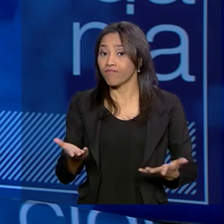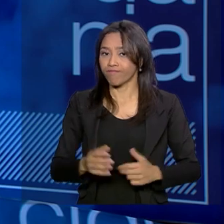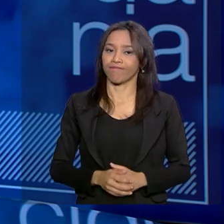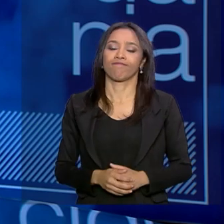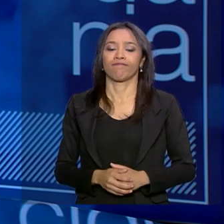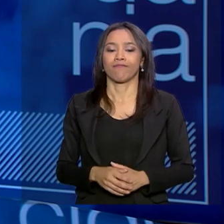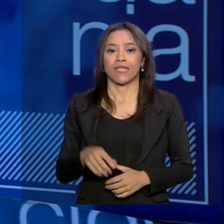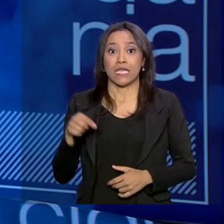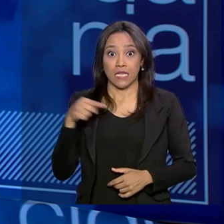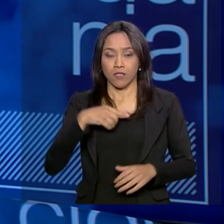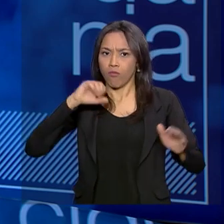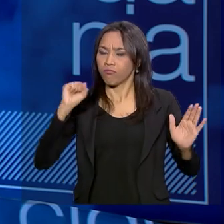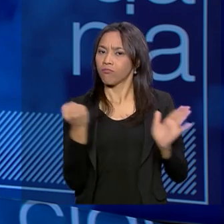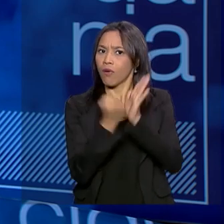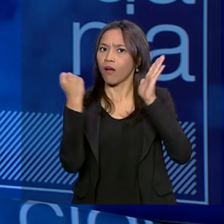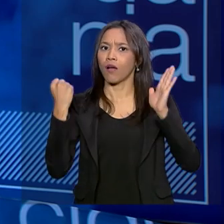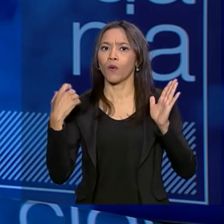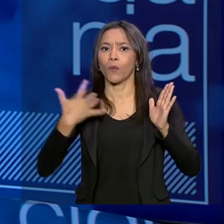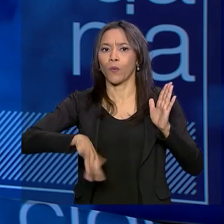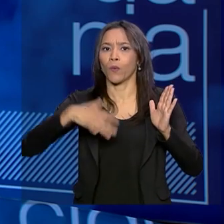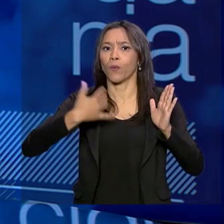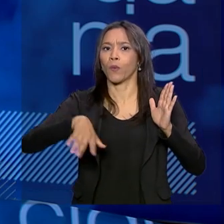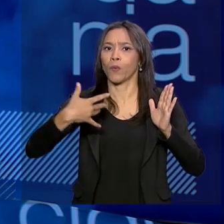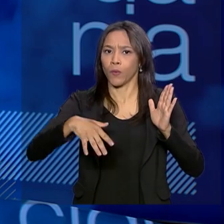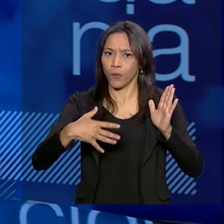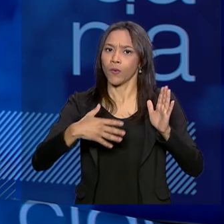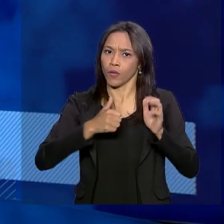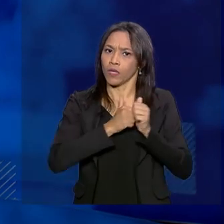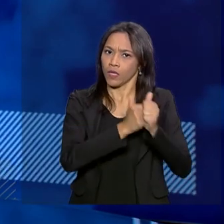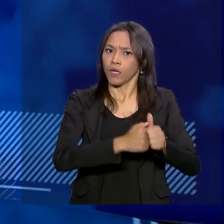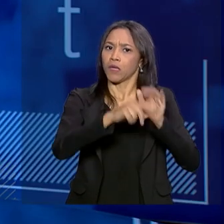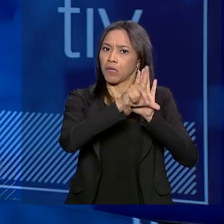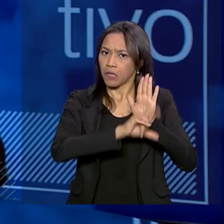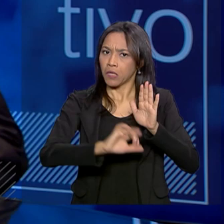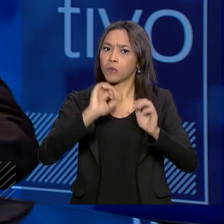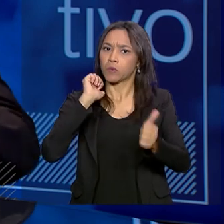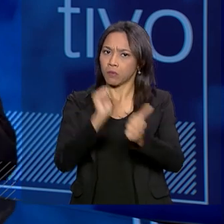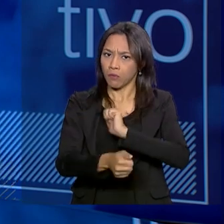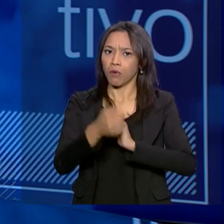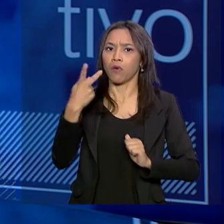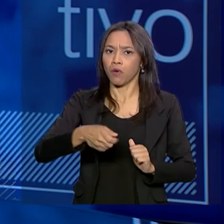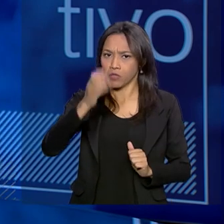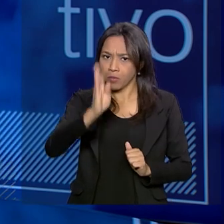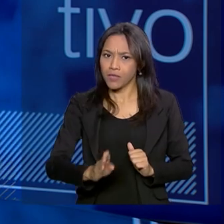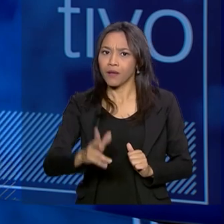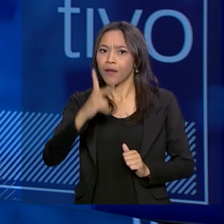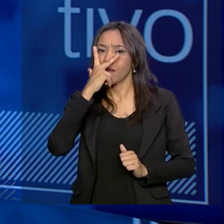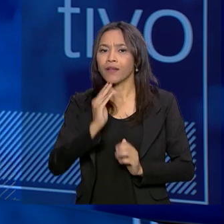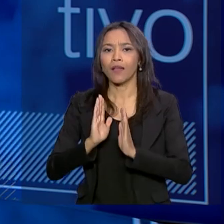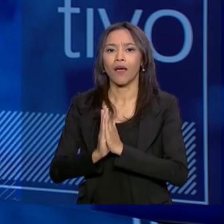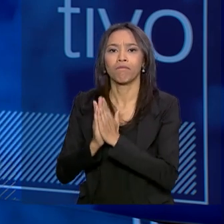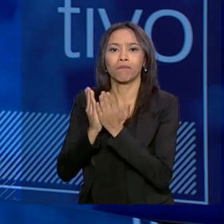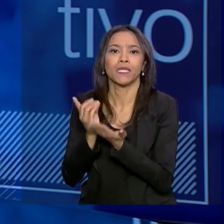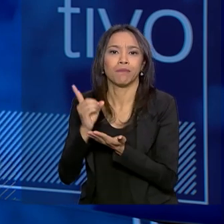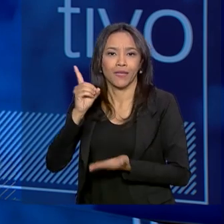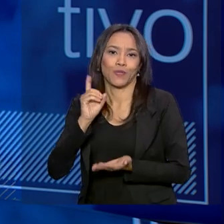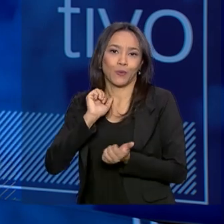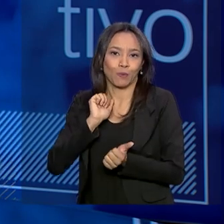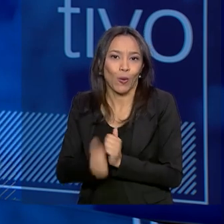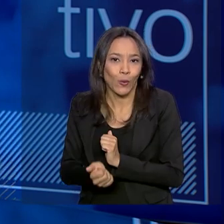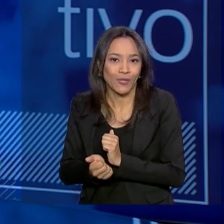é um marco, né, legal do esporte nacional. É como se fosse a Bíblia do esporte, né?